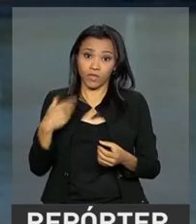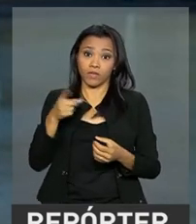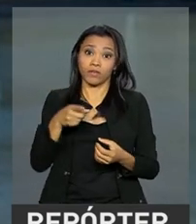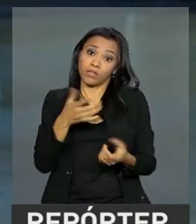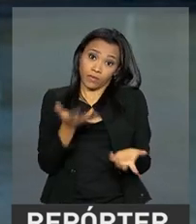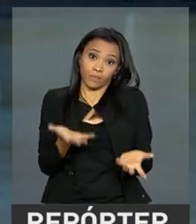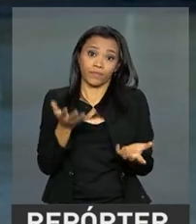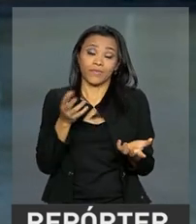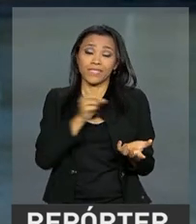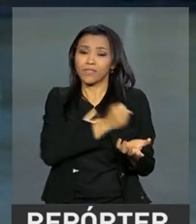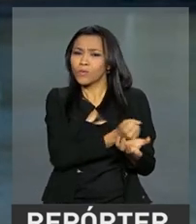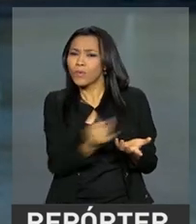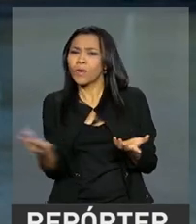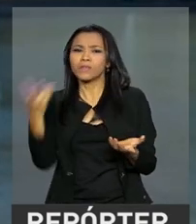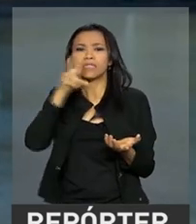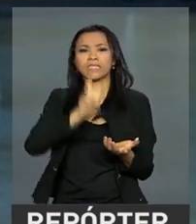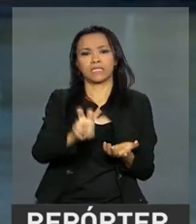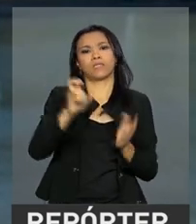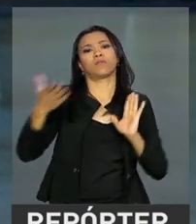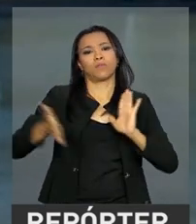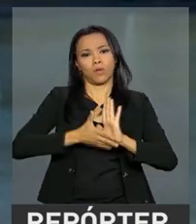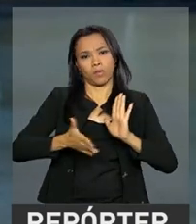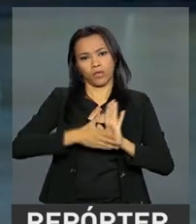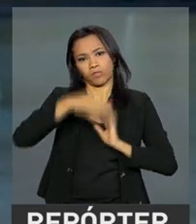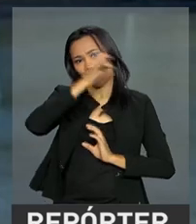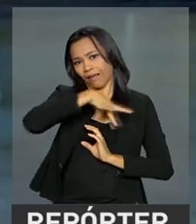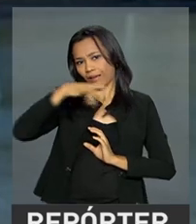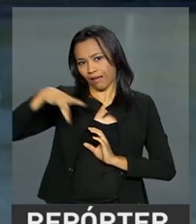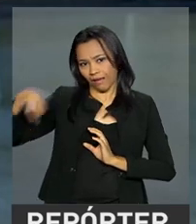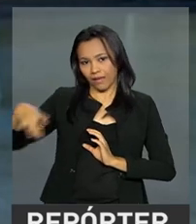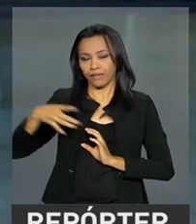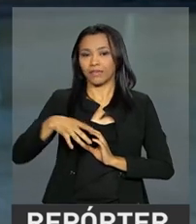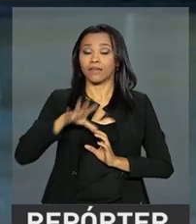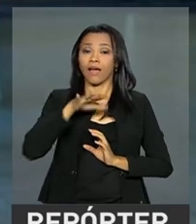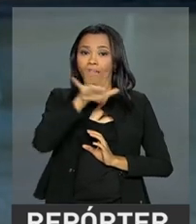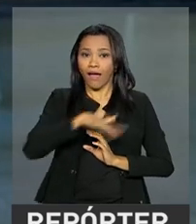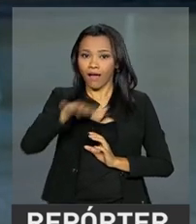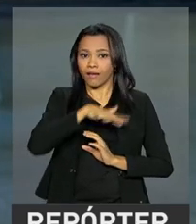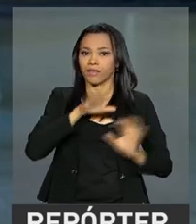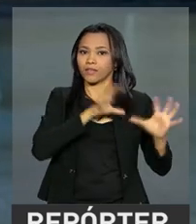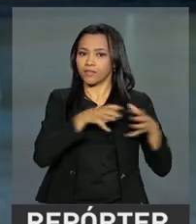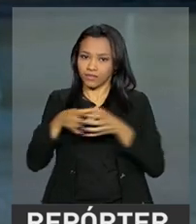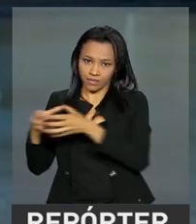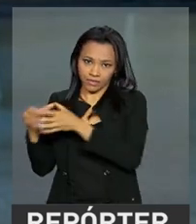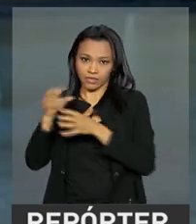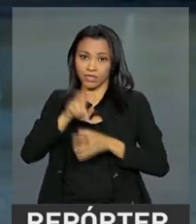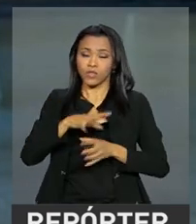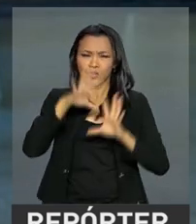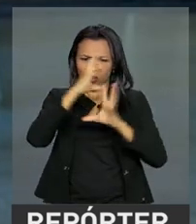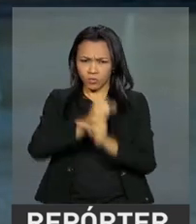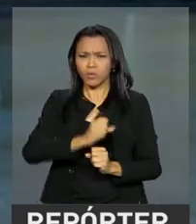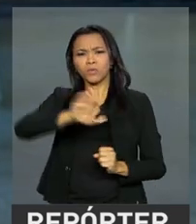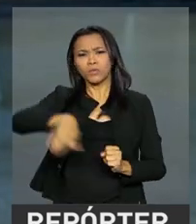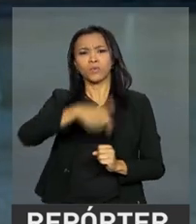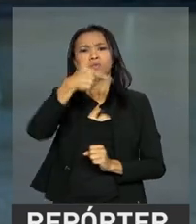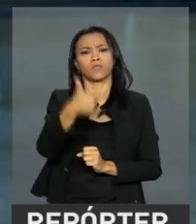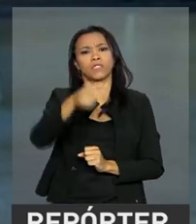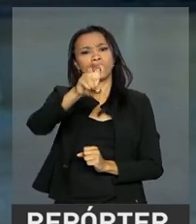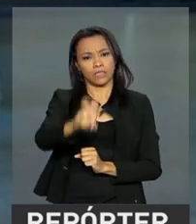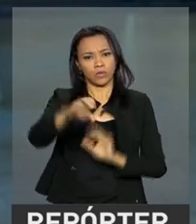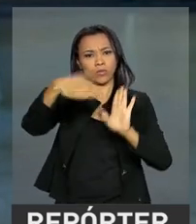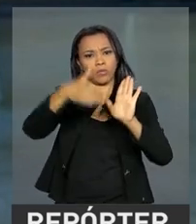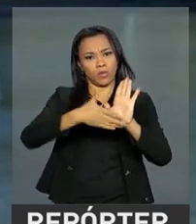perdão Então são cinco propostas para cada uma dessas cinco áreas totalizando 25 propostas que aí vão ser